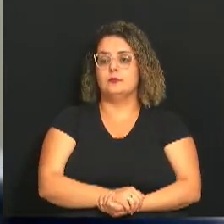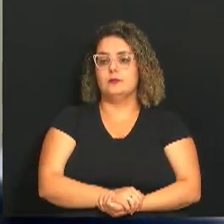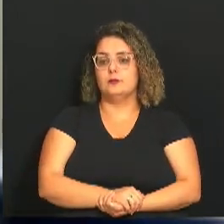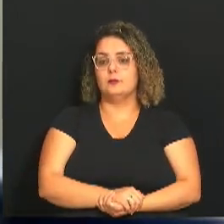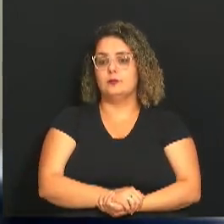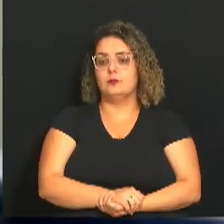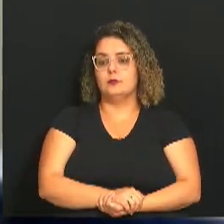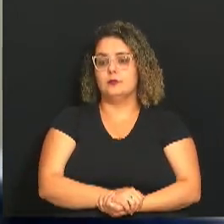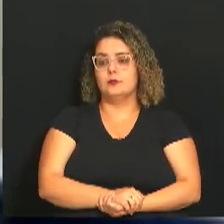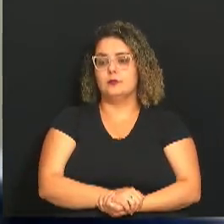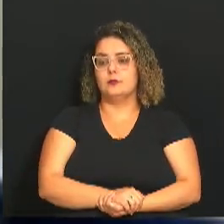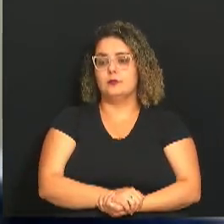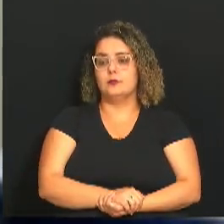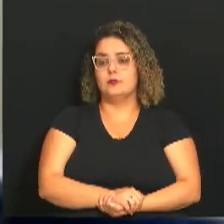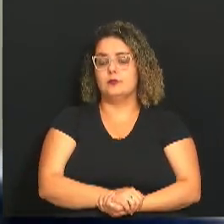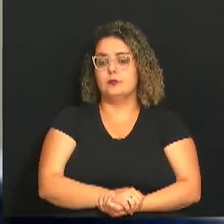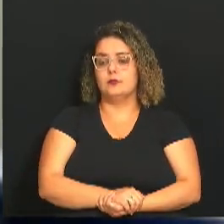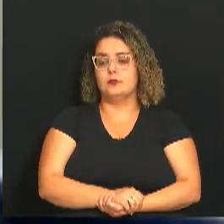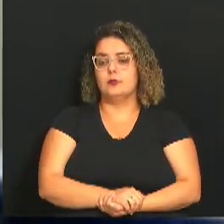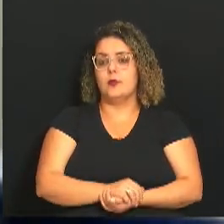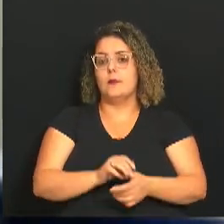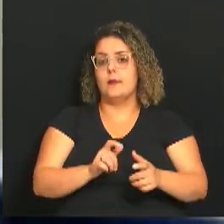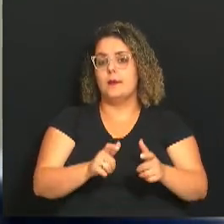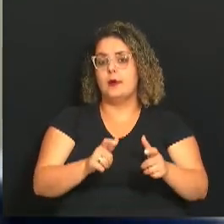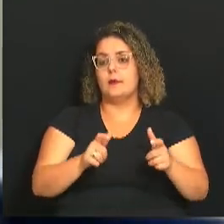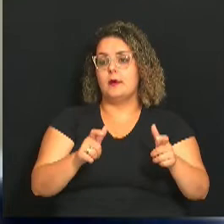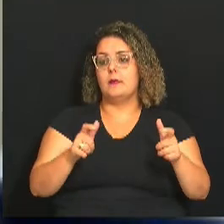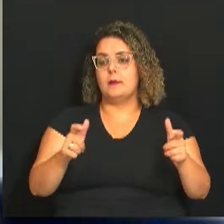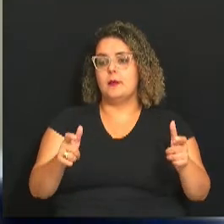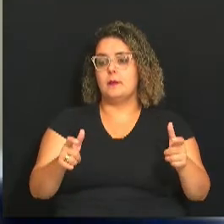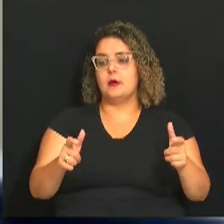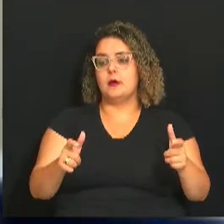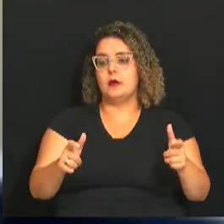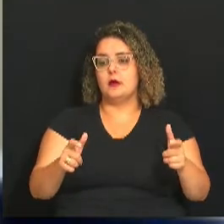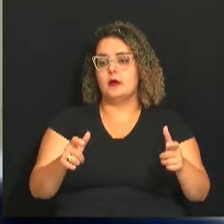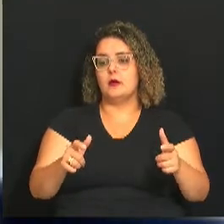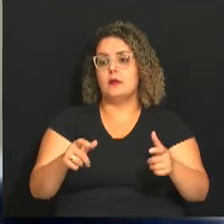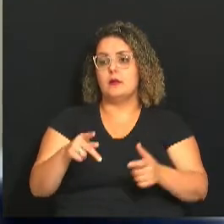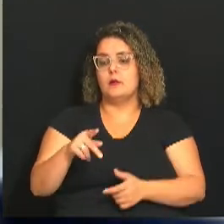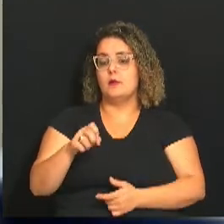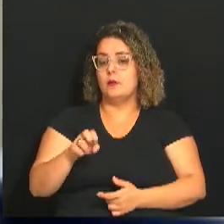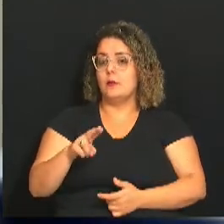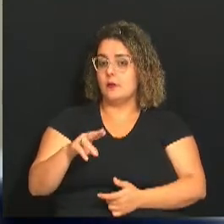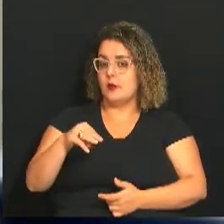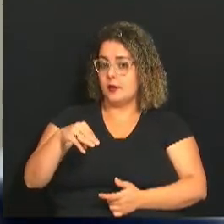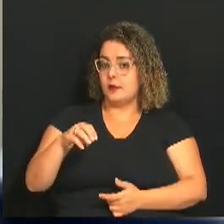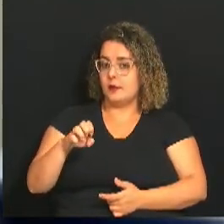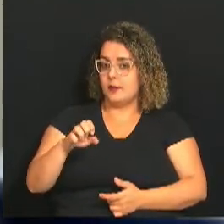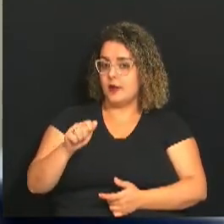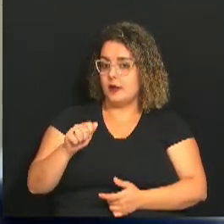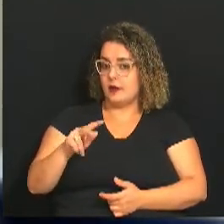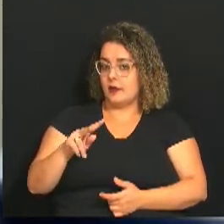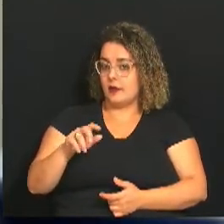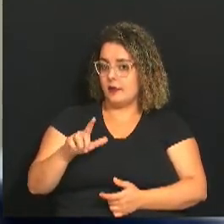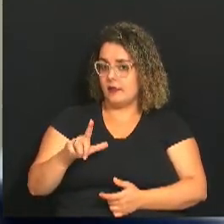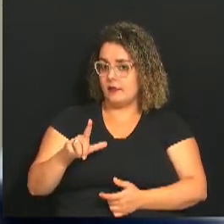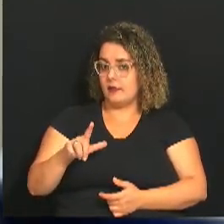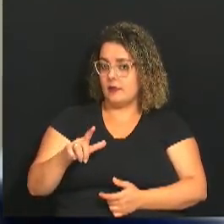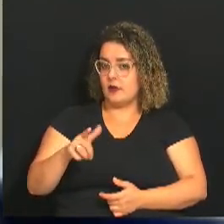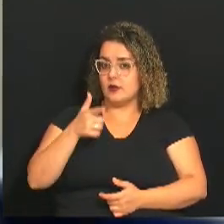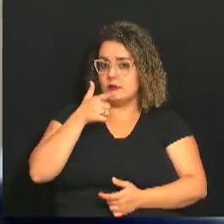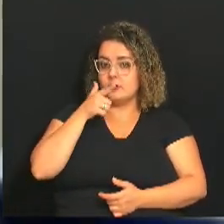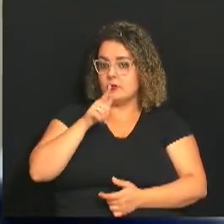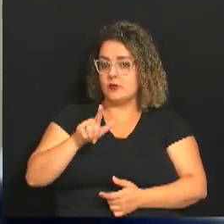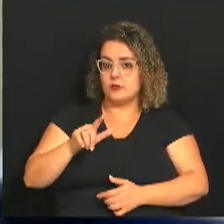você une o aumento da parte permeável, o aumento da população e uma rede antiga, você tem